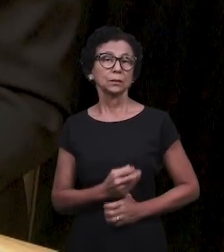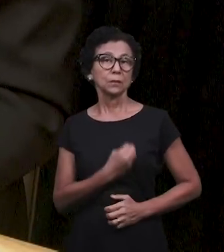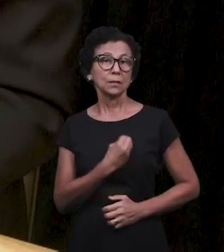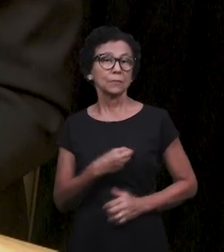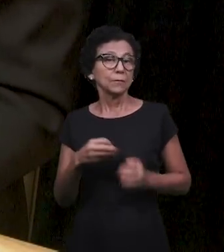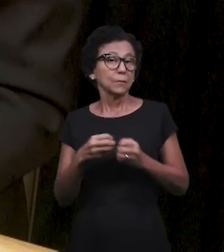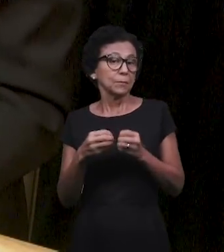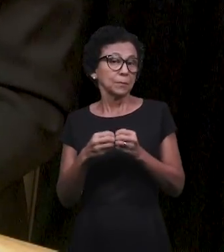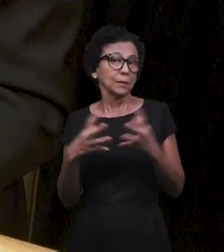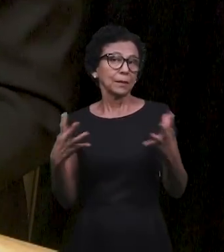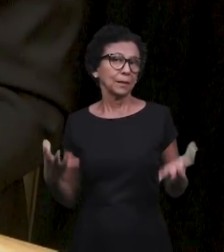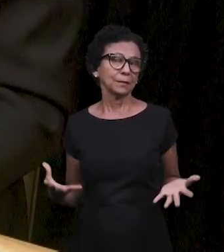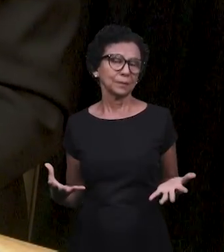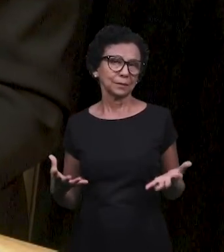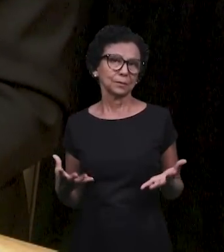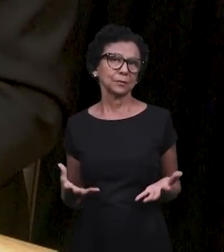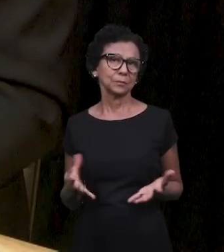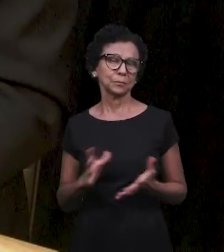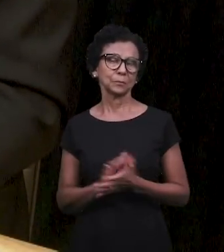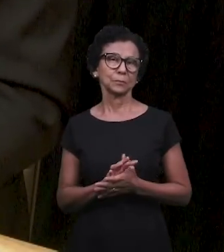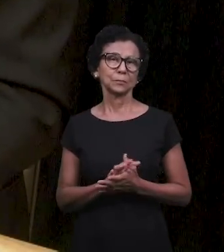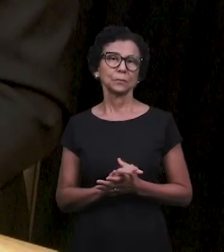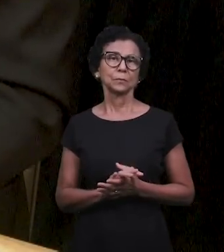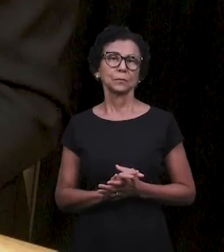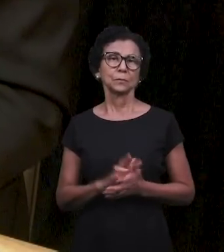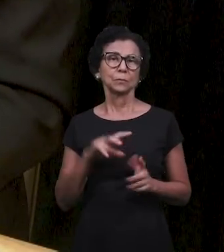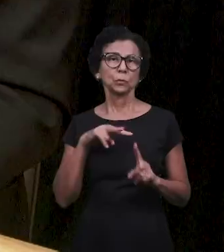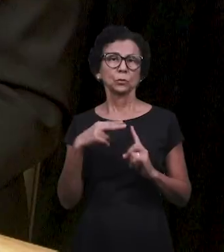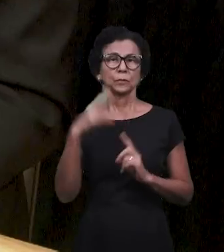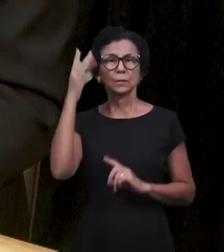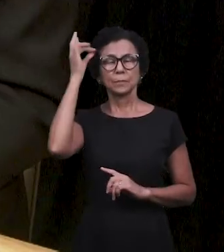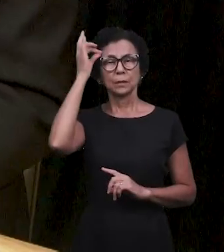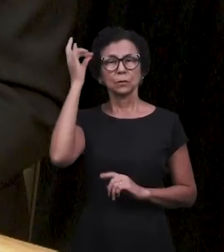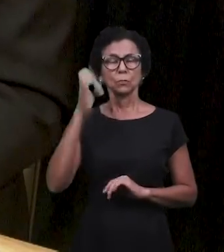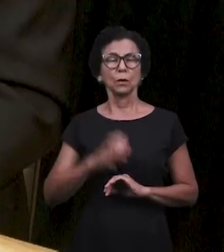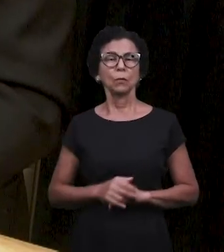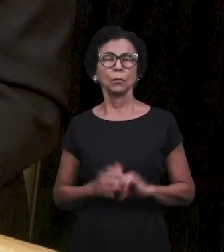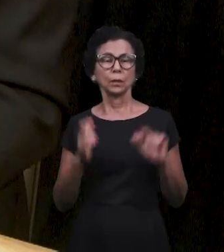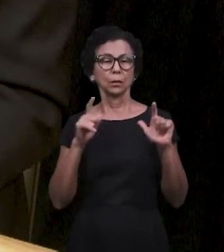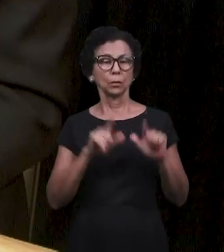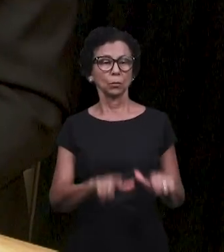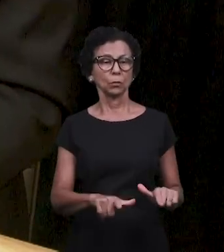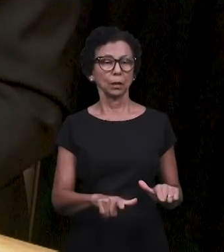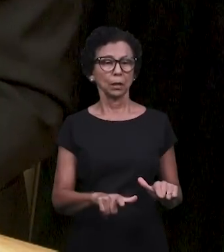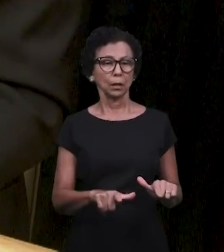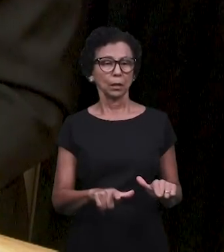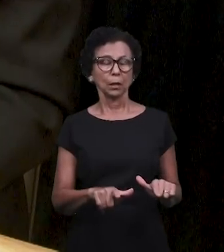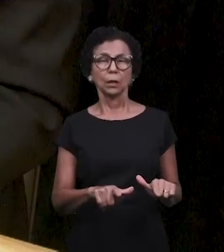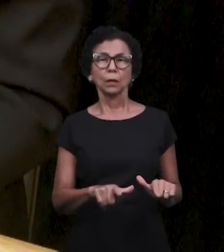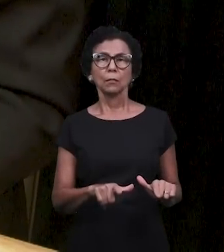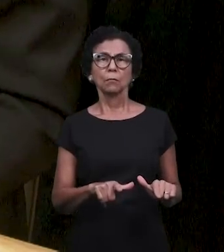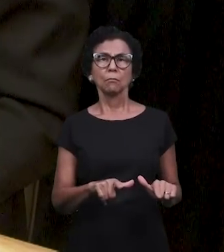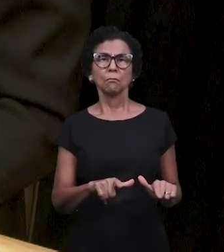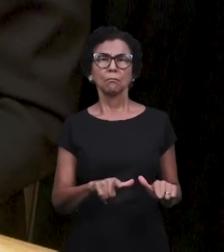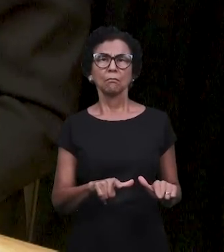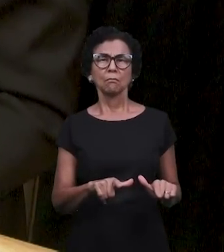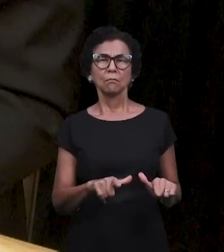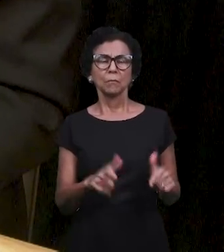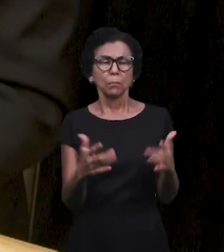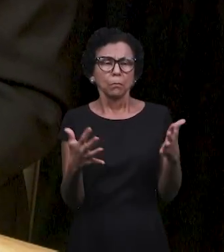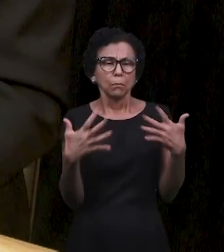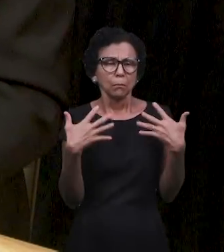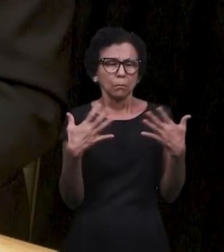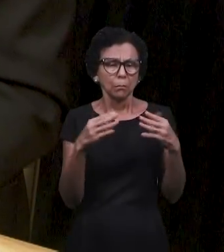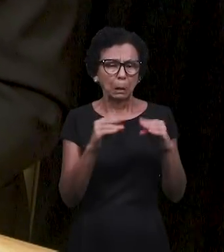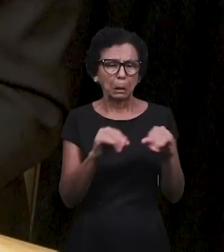milagre, porque, espiritualmente falando, o deserto não tem nada para nós. Não tem nada. Não tem alimento,